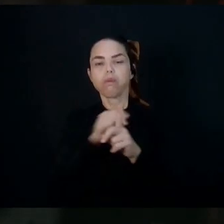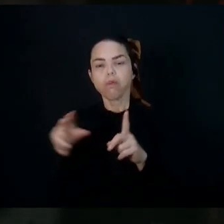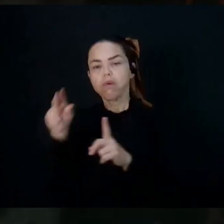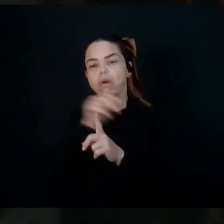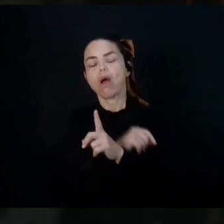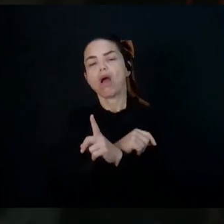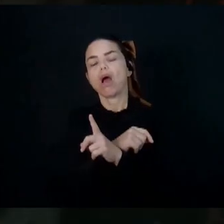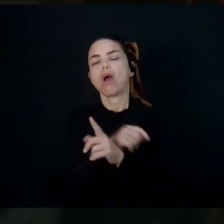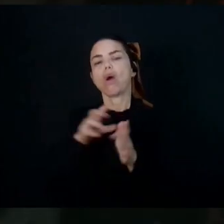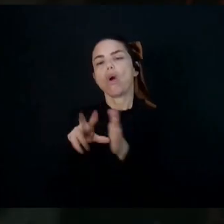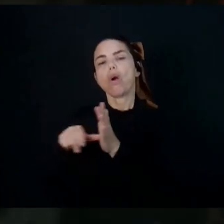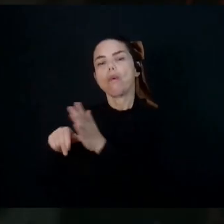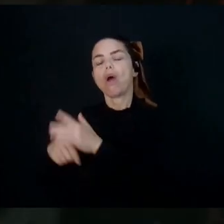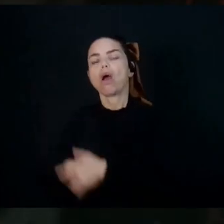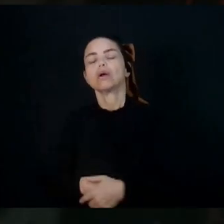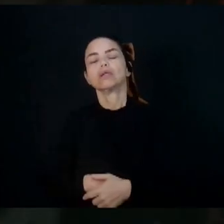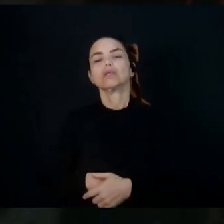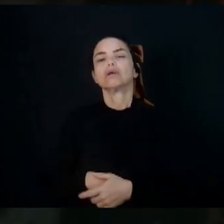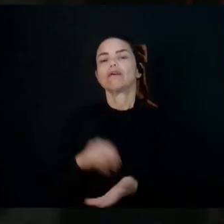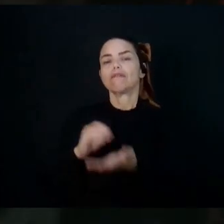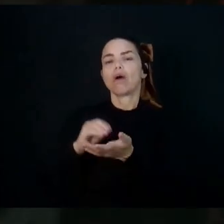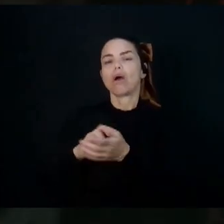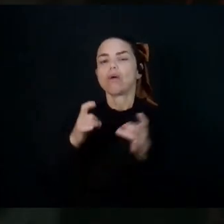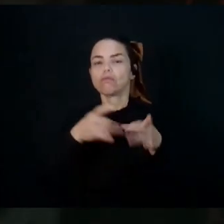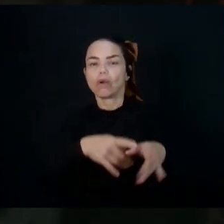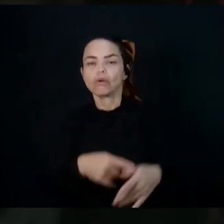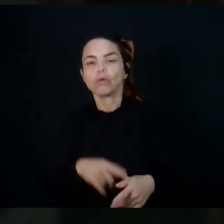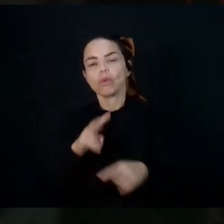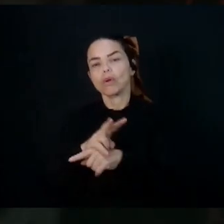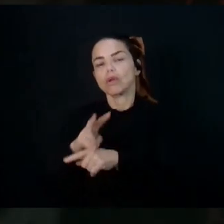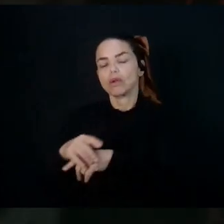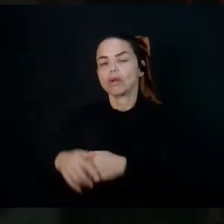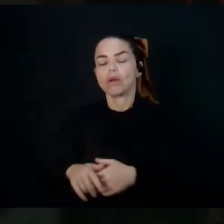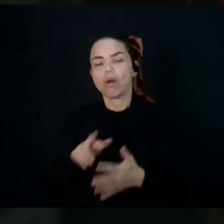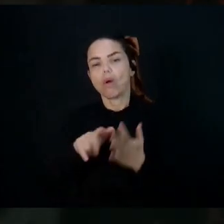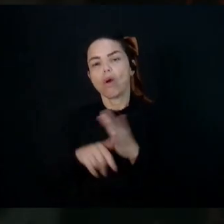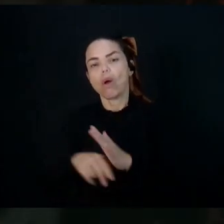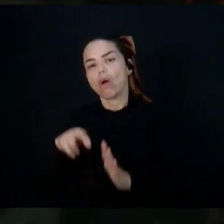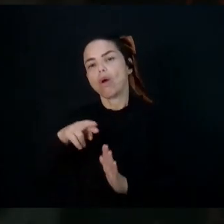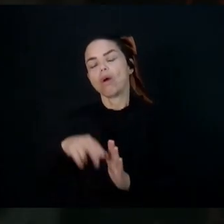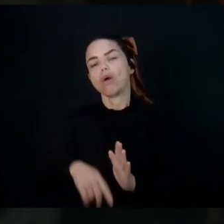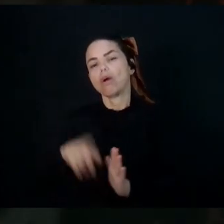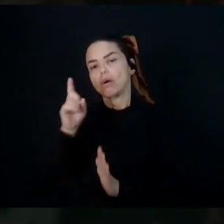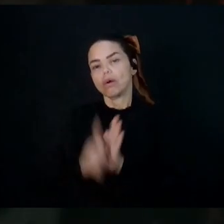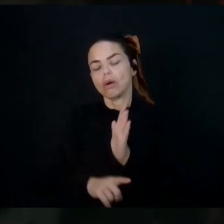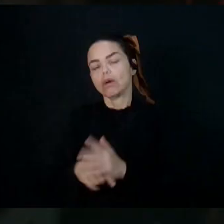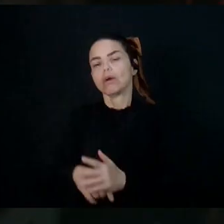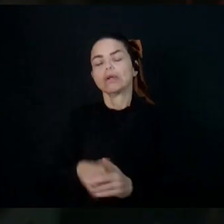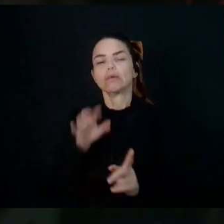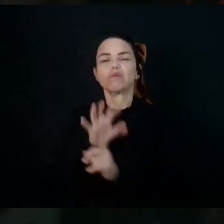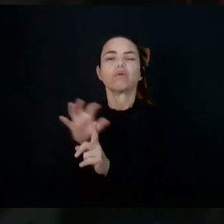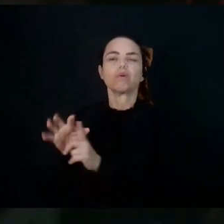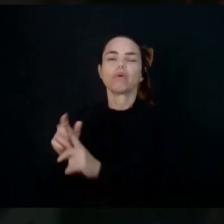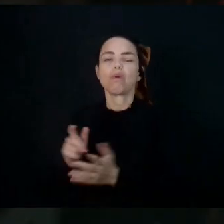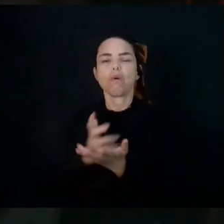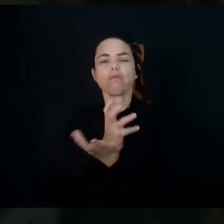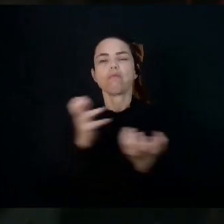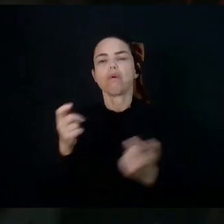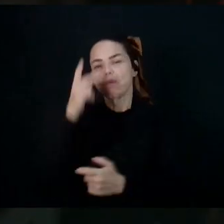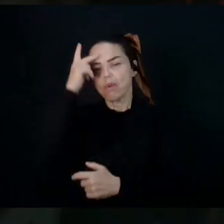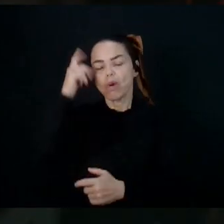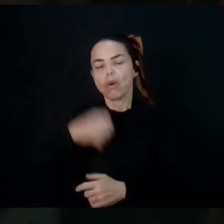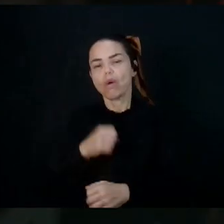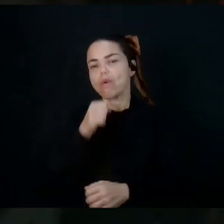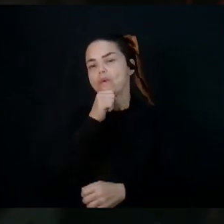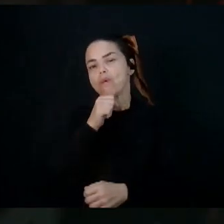financeira, negligência, abandono e outras violações de direitos que afetam milhares de pessoas idosas todos os